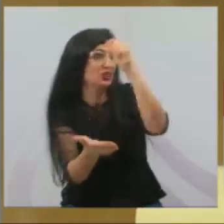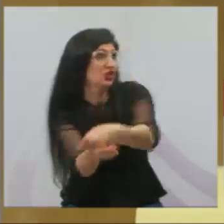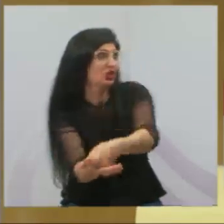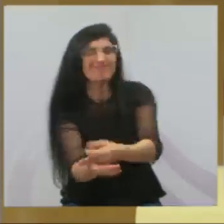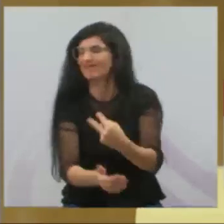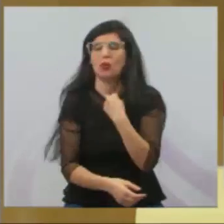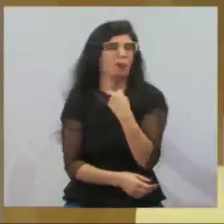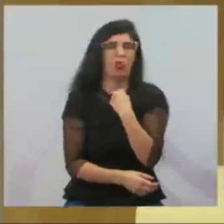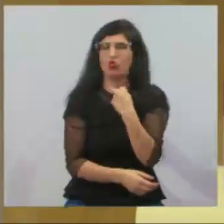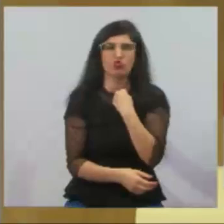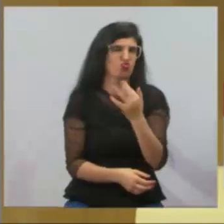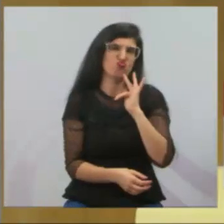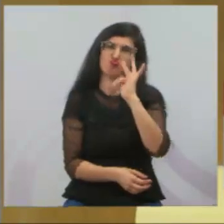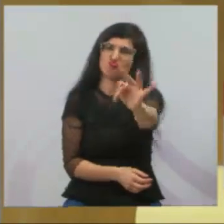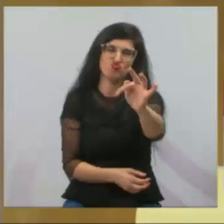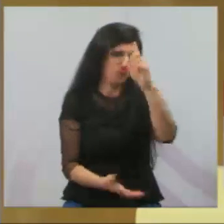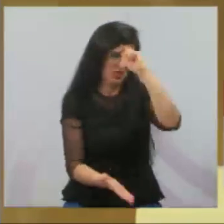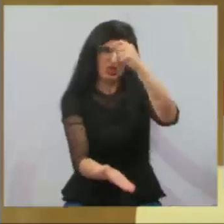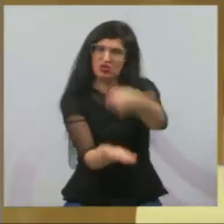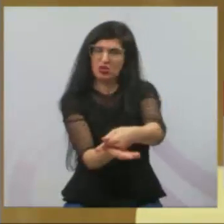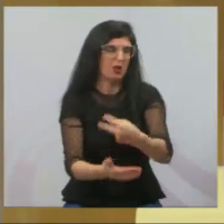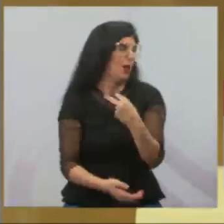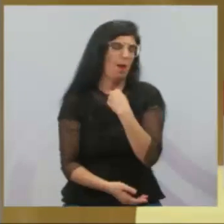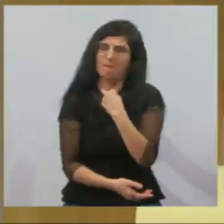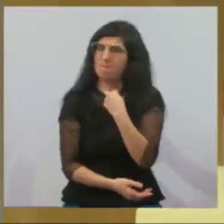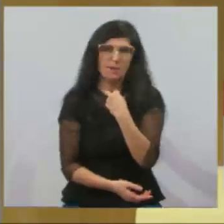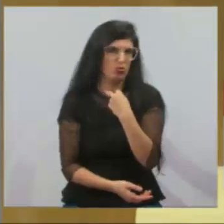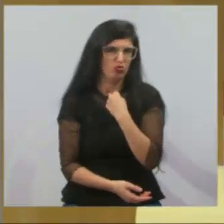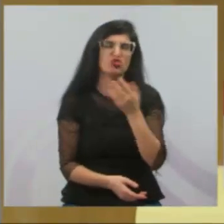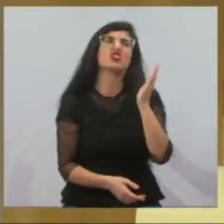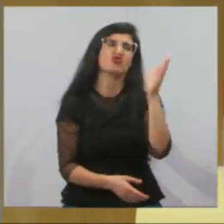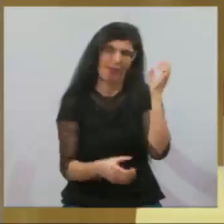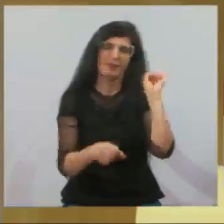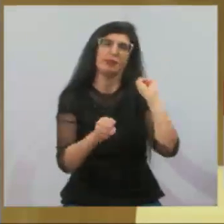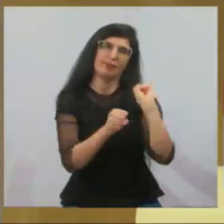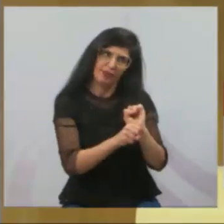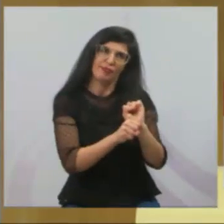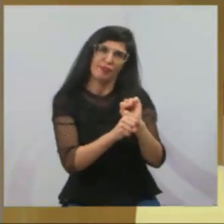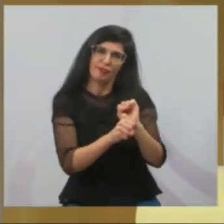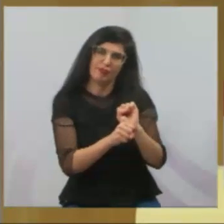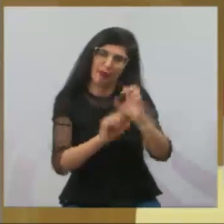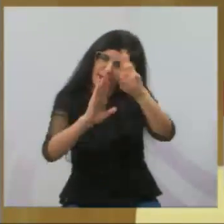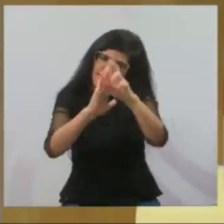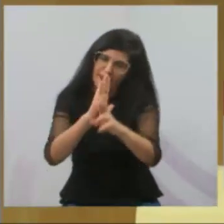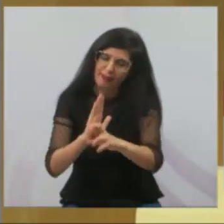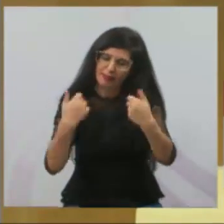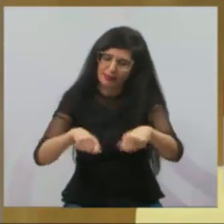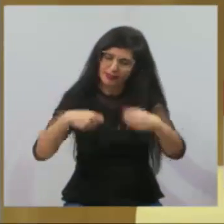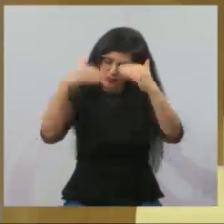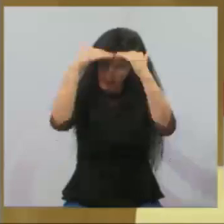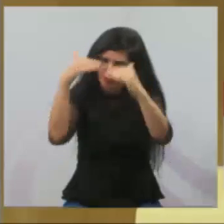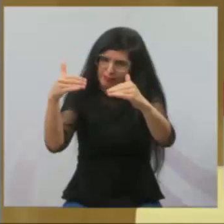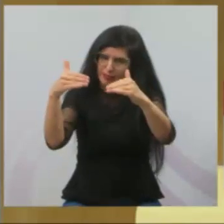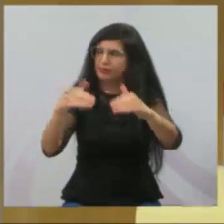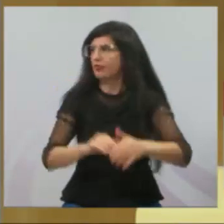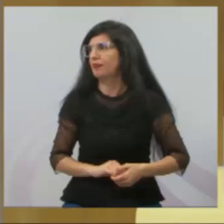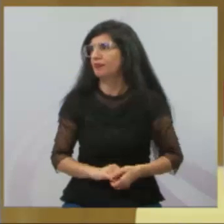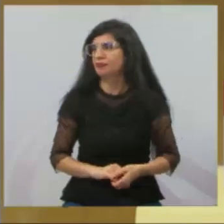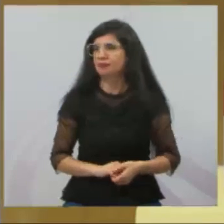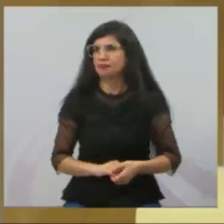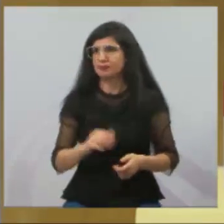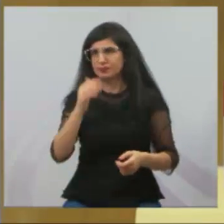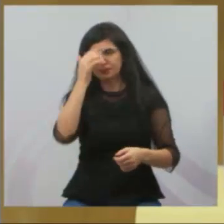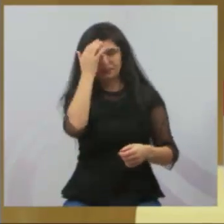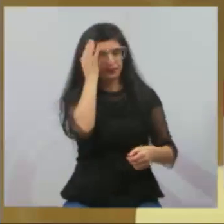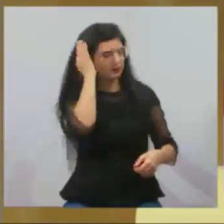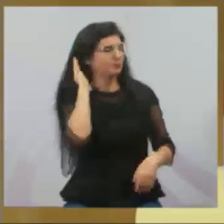Foi esperado todo o tempo possível, como foi aqui até sugerido pelos nobres pares aqui, a suspensão desse